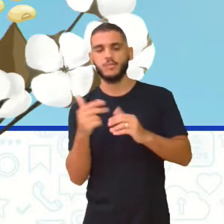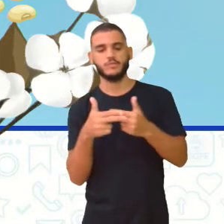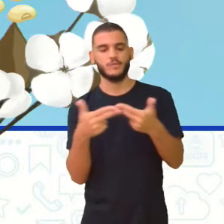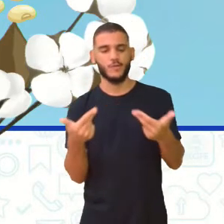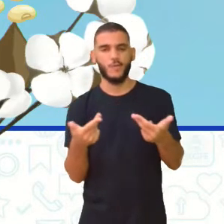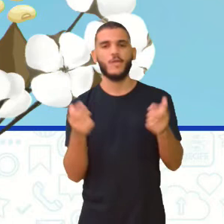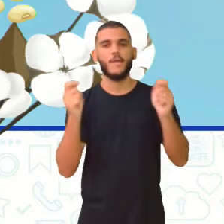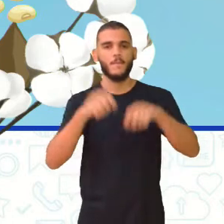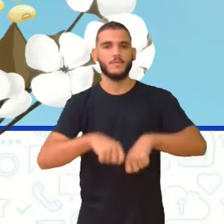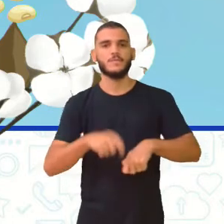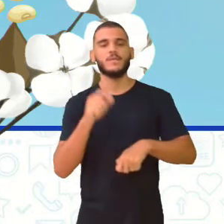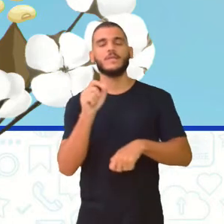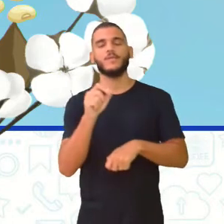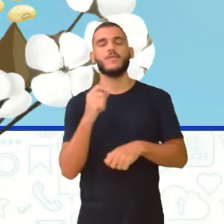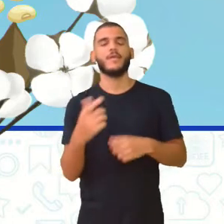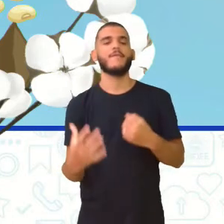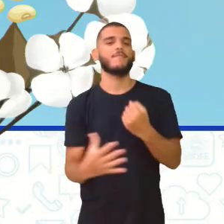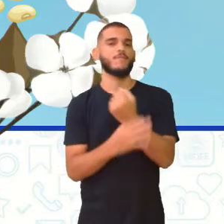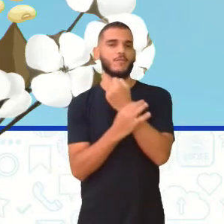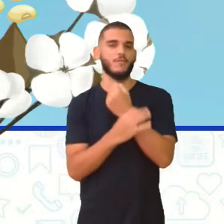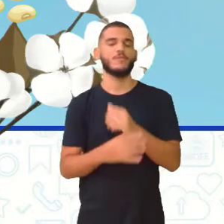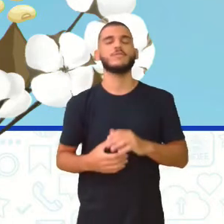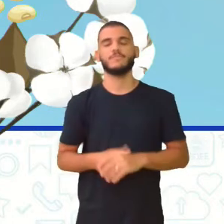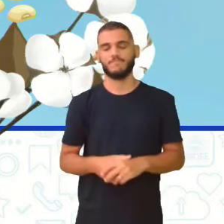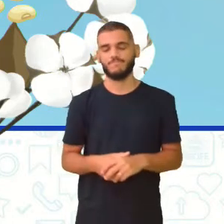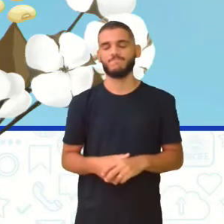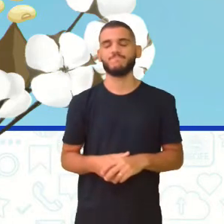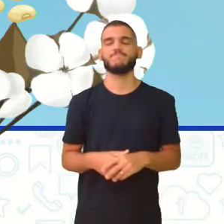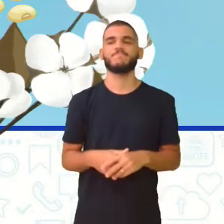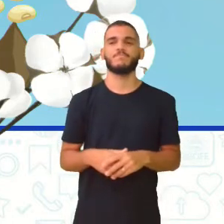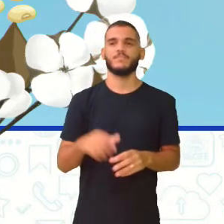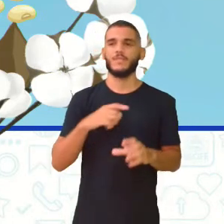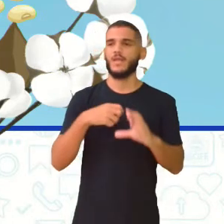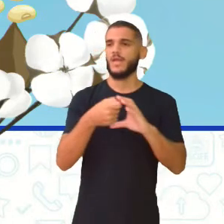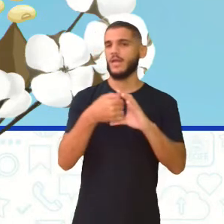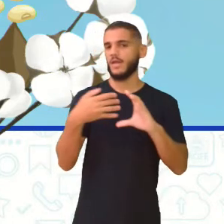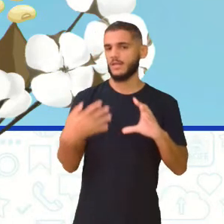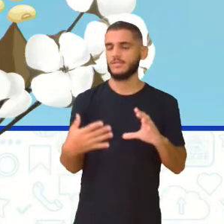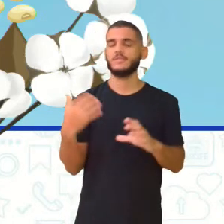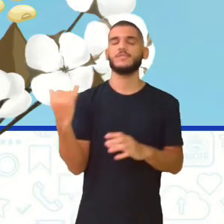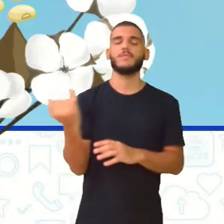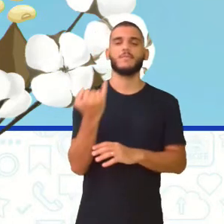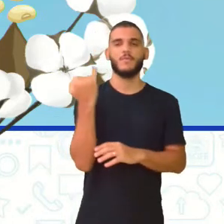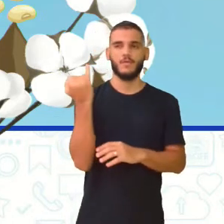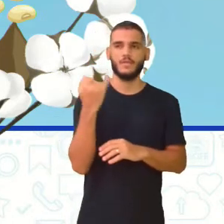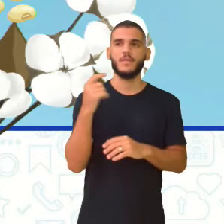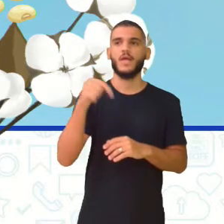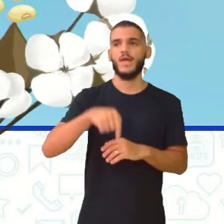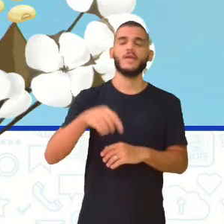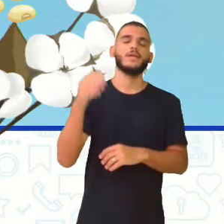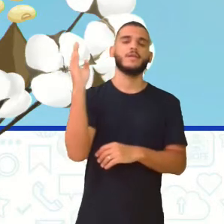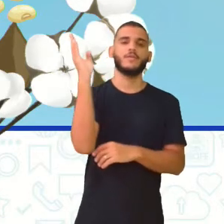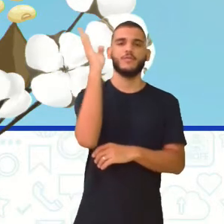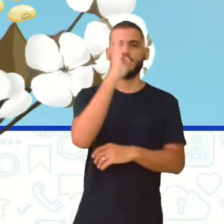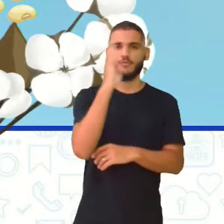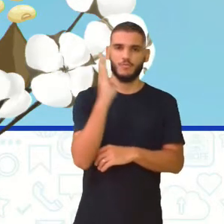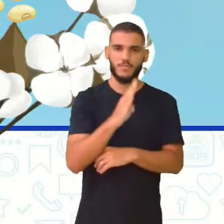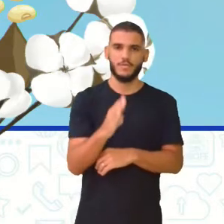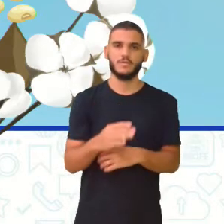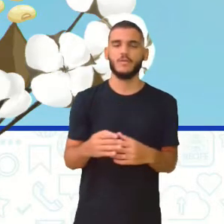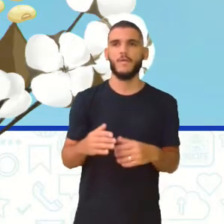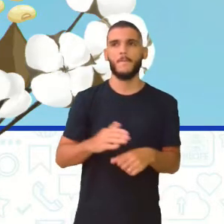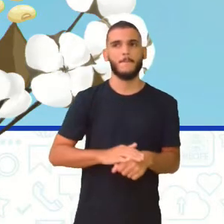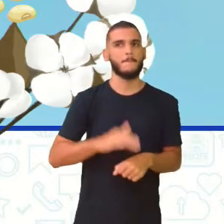para tornar mais resistente a praga, algumas características que são importantes. E aqui no Brasil, mais de 90%